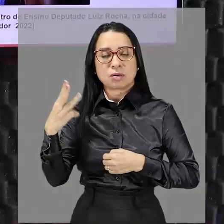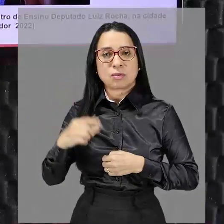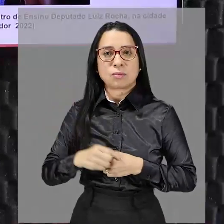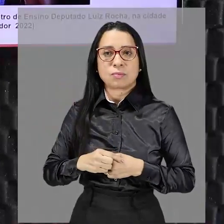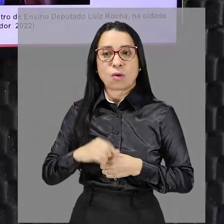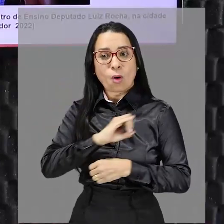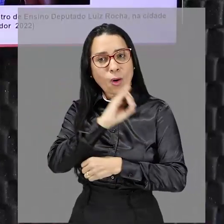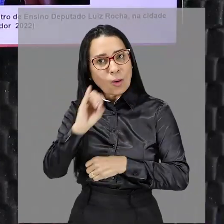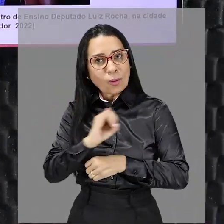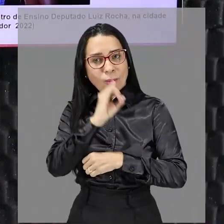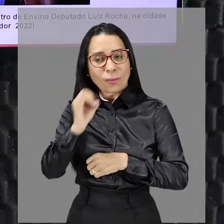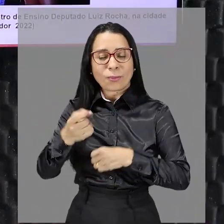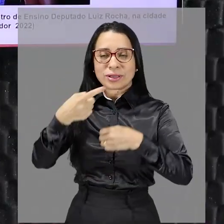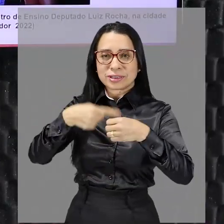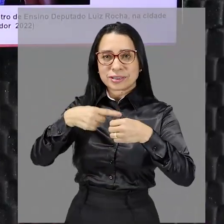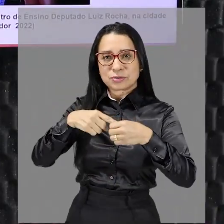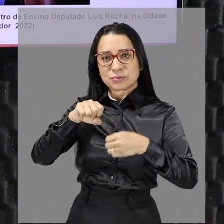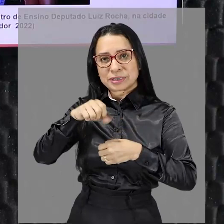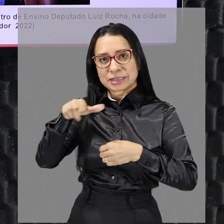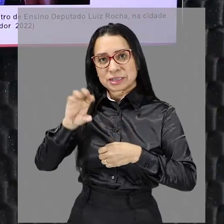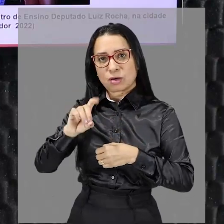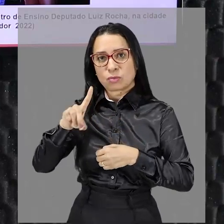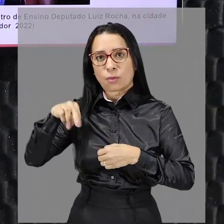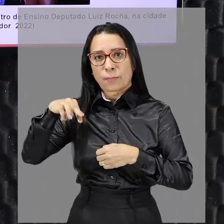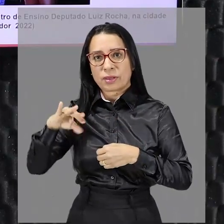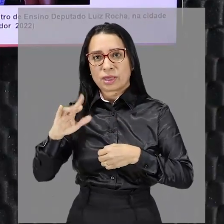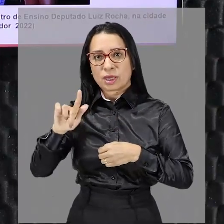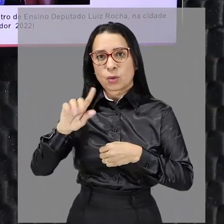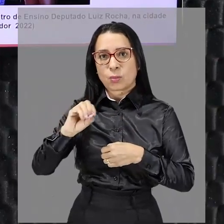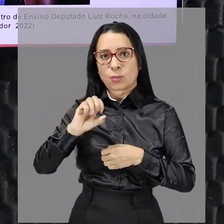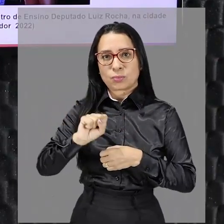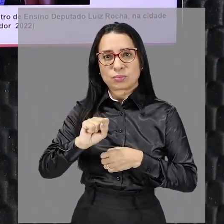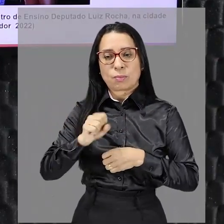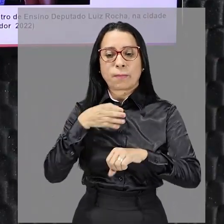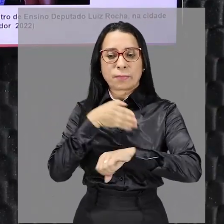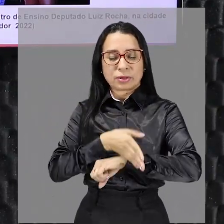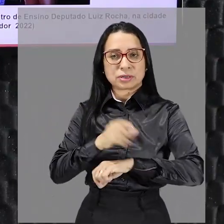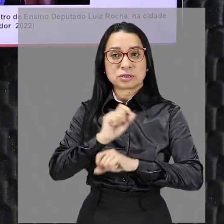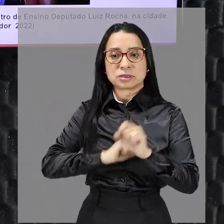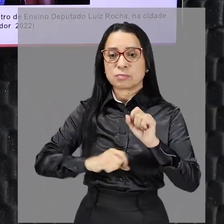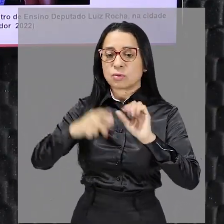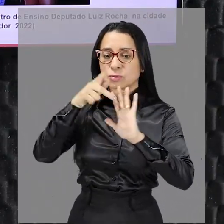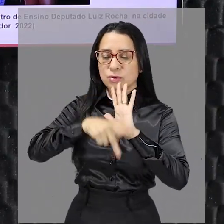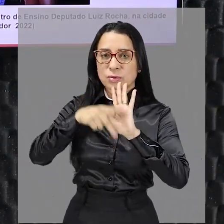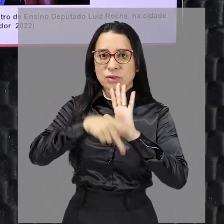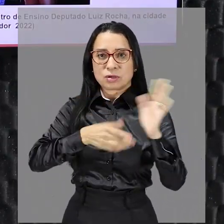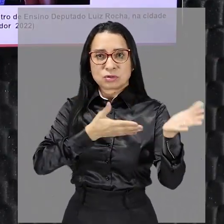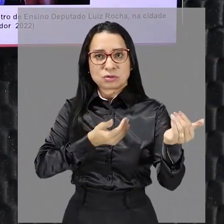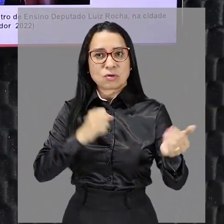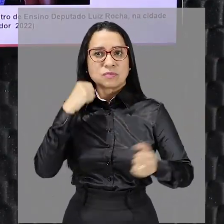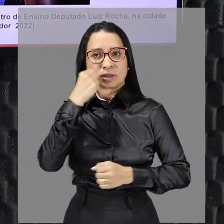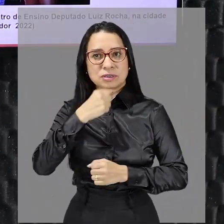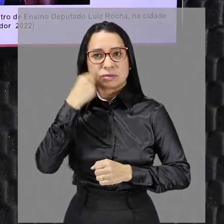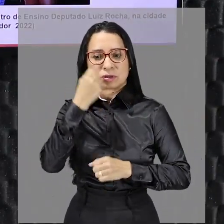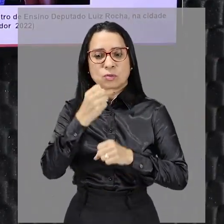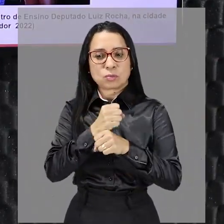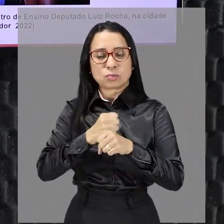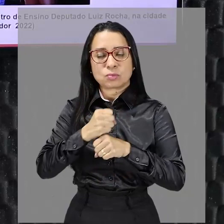alô especial para São Domingos do Maranhão. Ele participou do programa Jovem Senador no ano